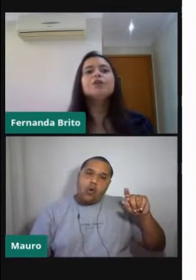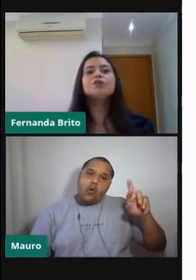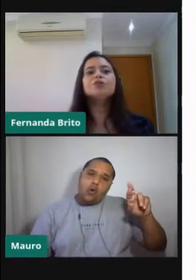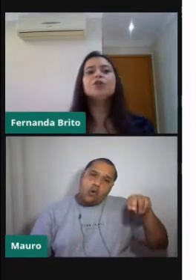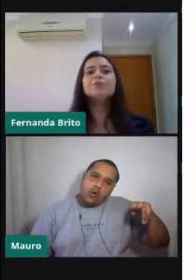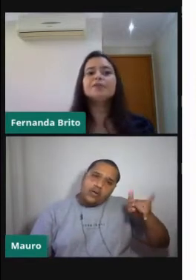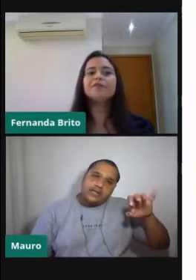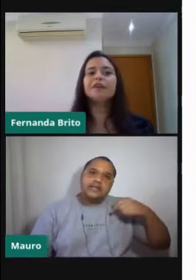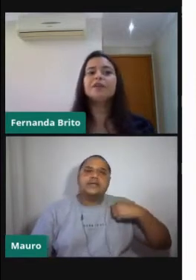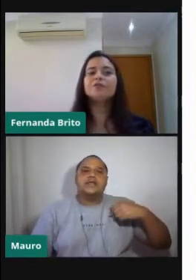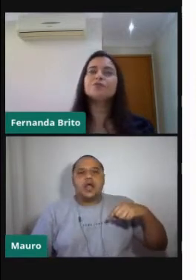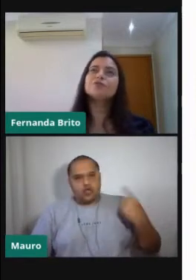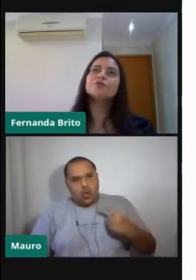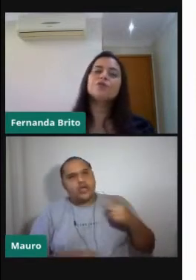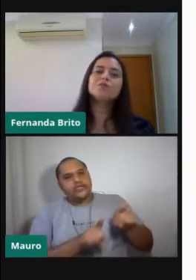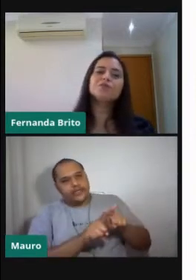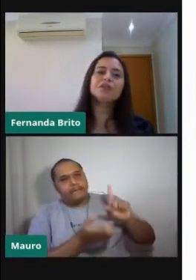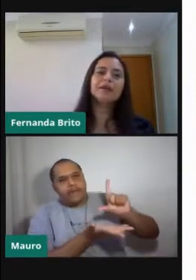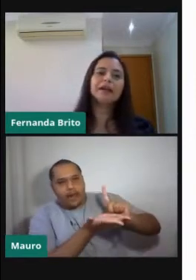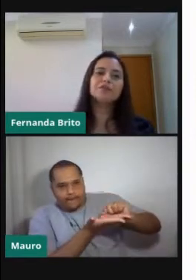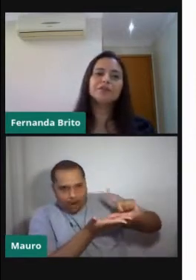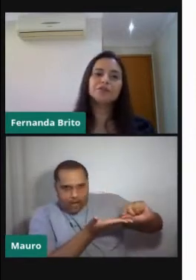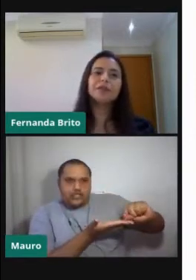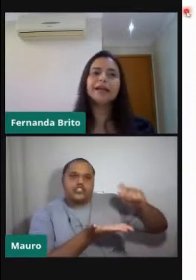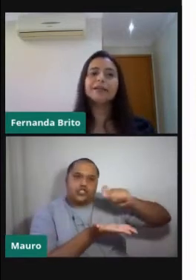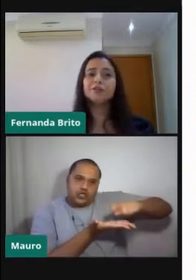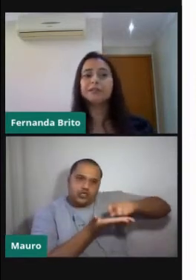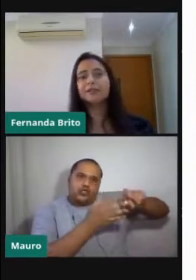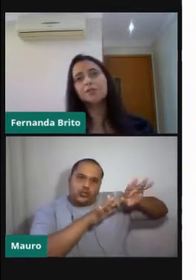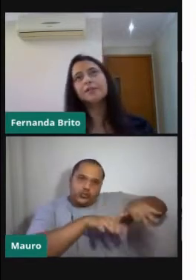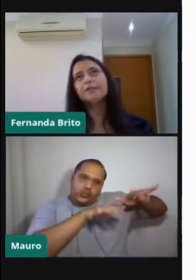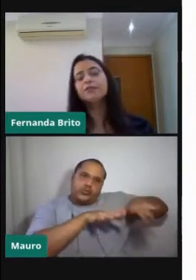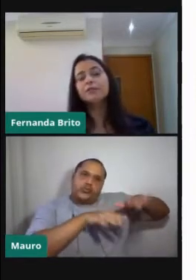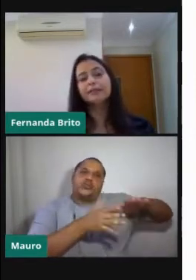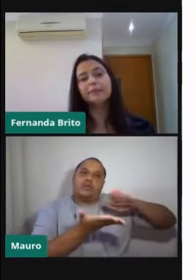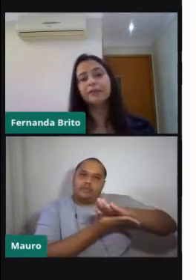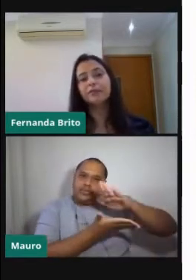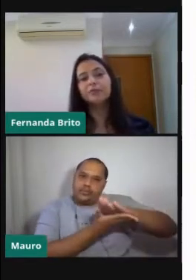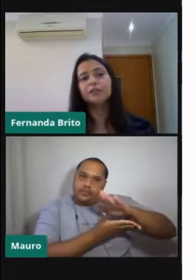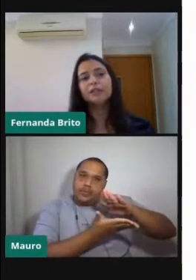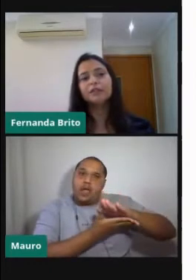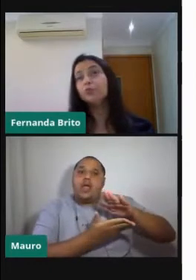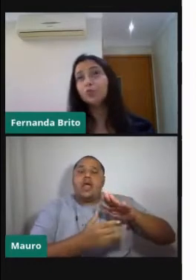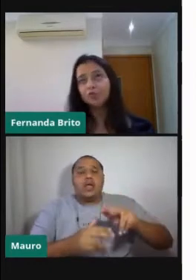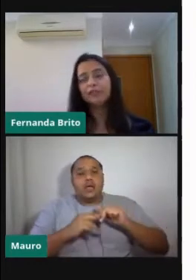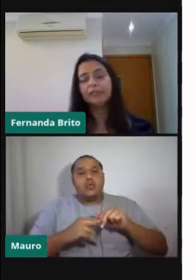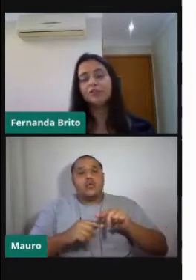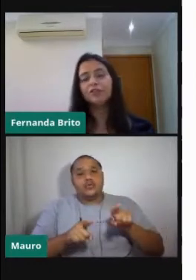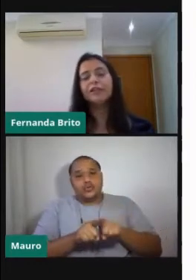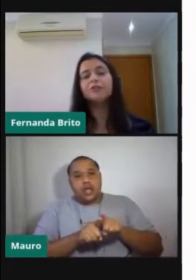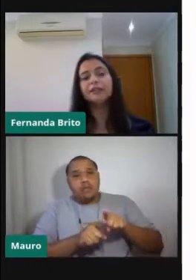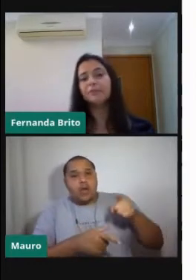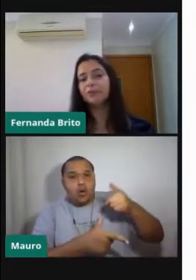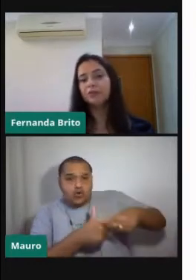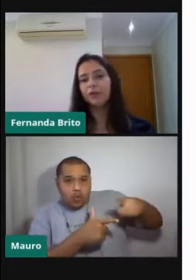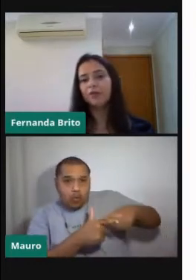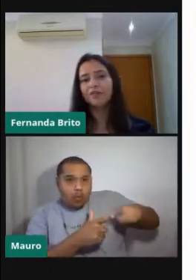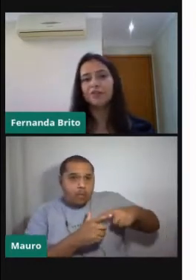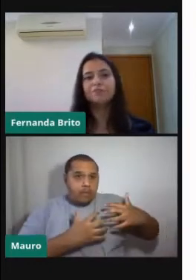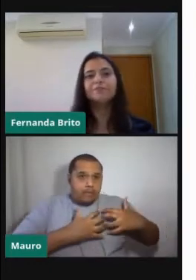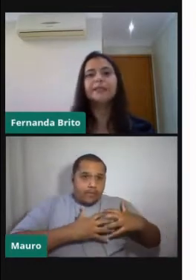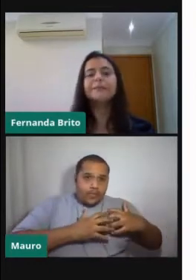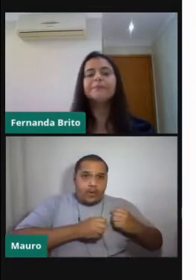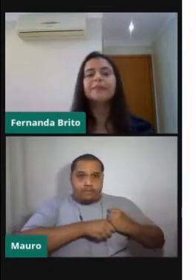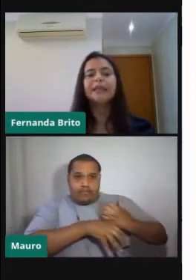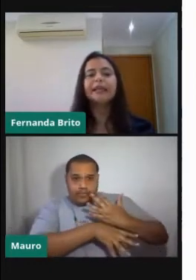falando sobre os efeitos sobre o sistema cardiovascular e as limitações, então, do tratamento, do uso deles, né, no tratamento da